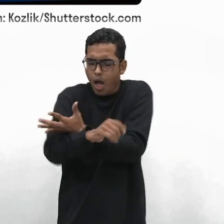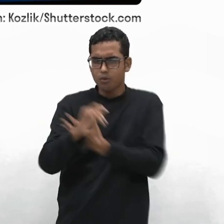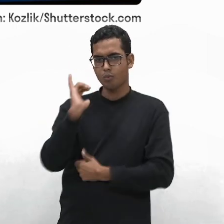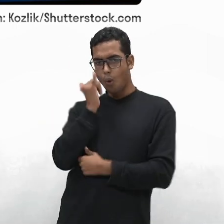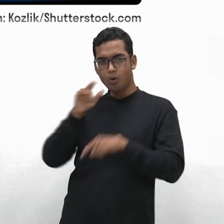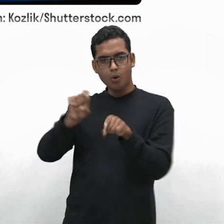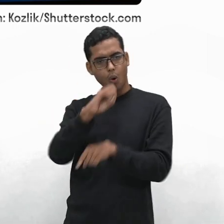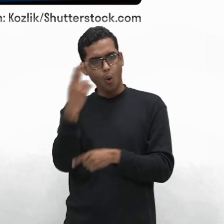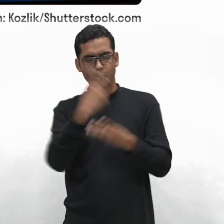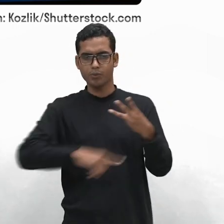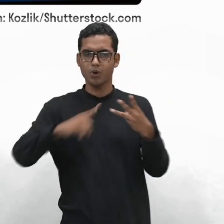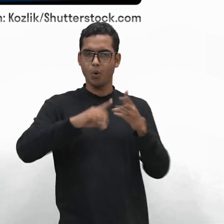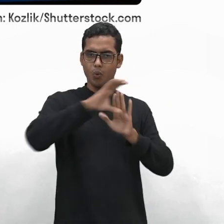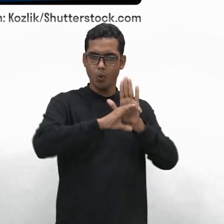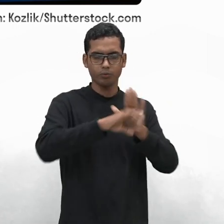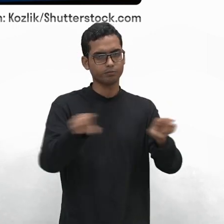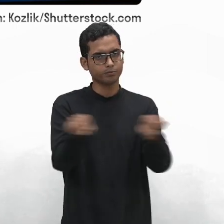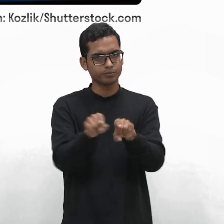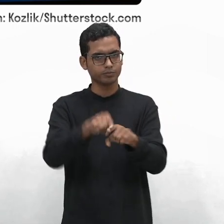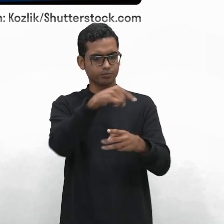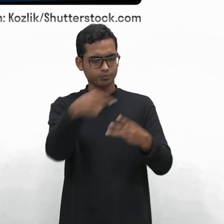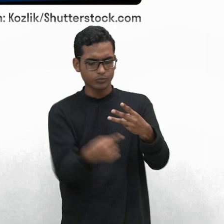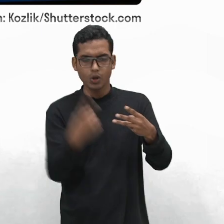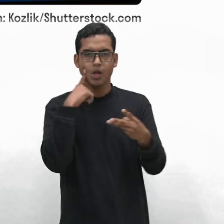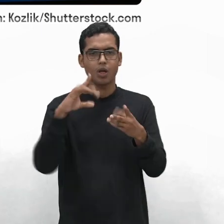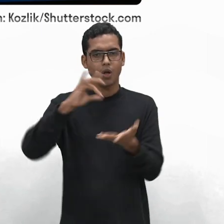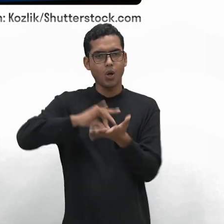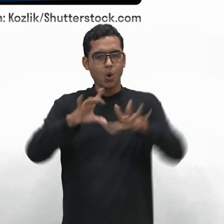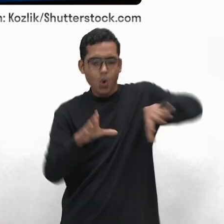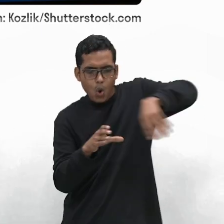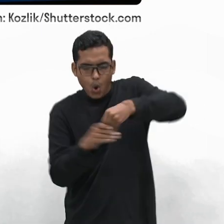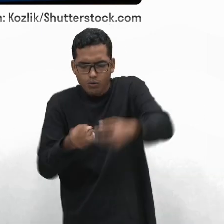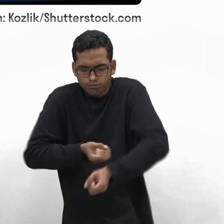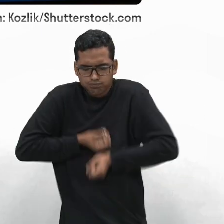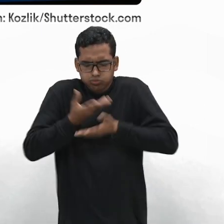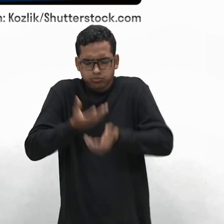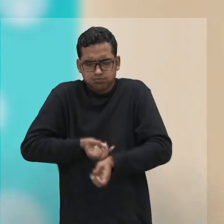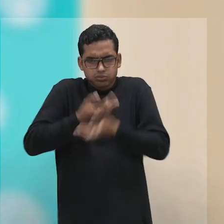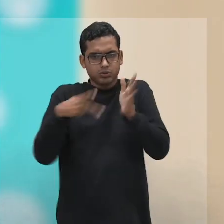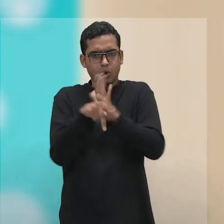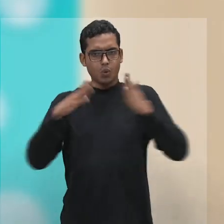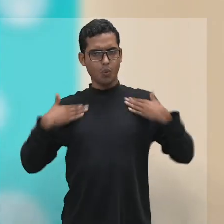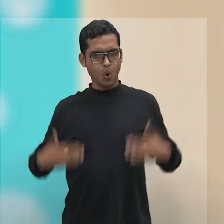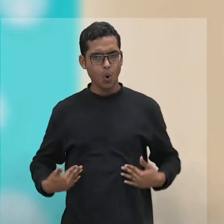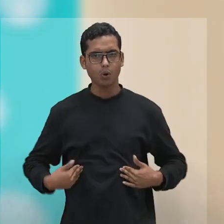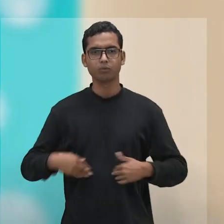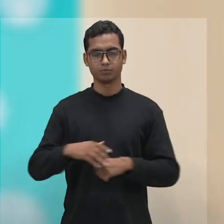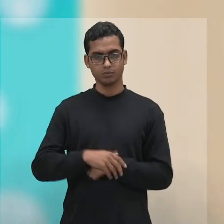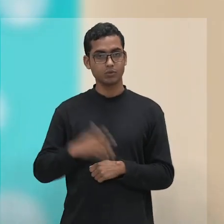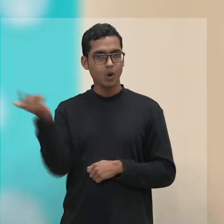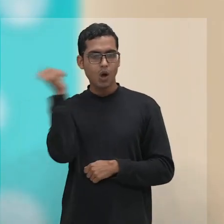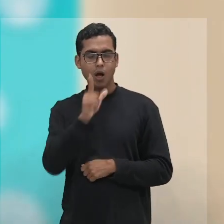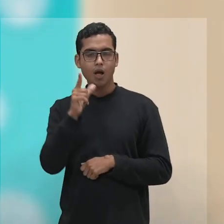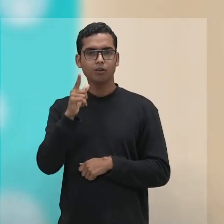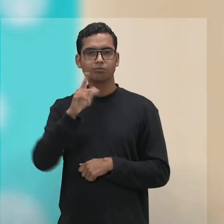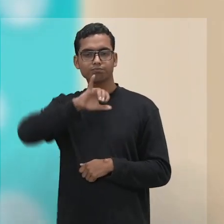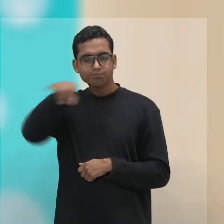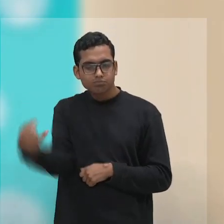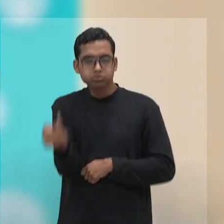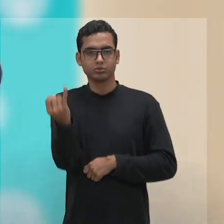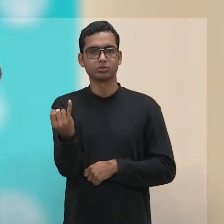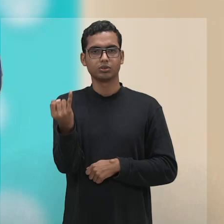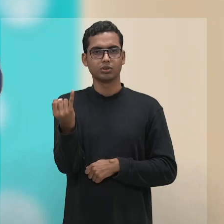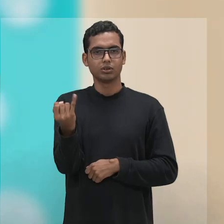Então, nós falamos dessa questão do corpo enquanto presente no momento, né, de explorar, né, essa